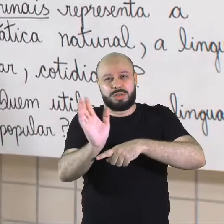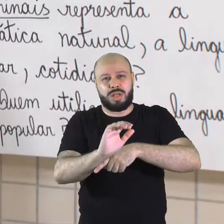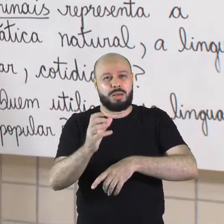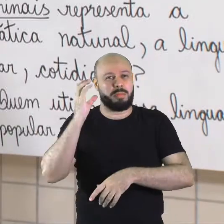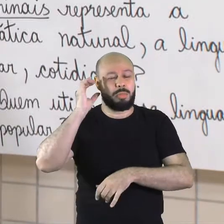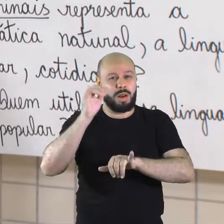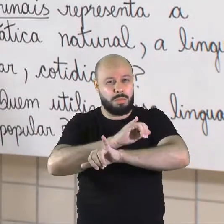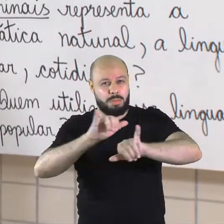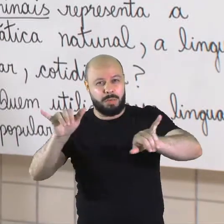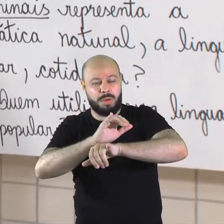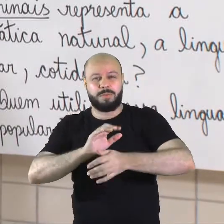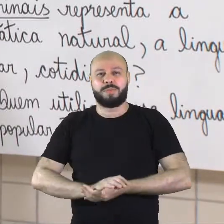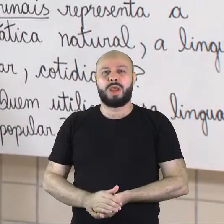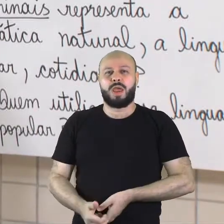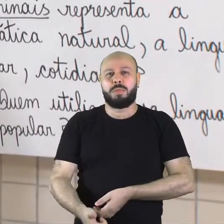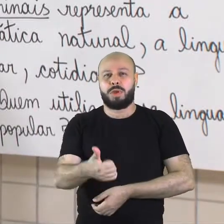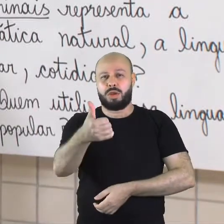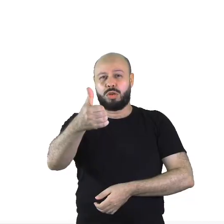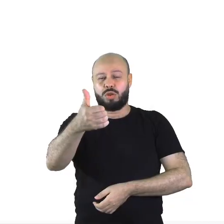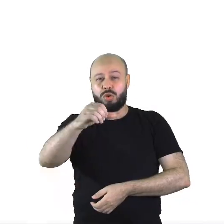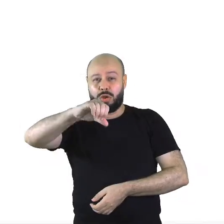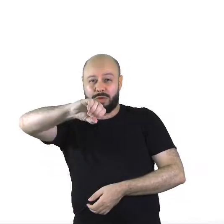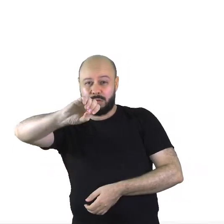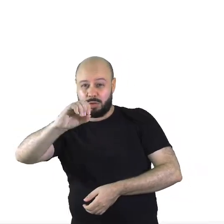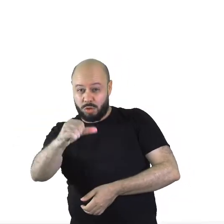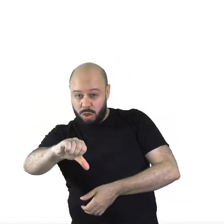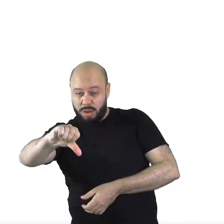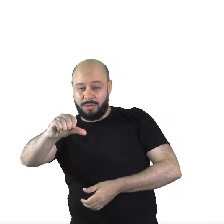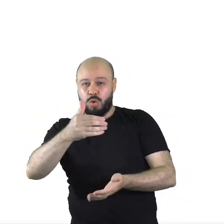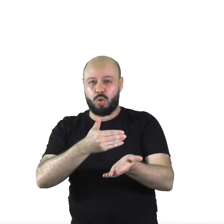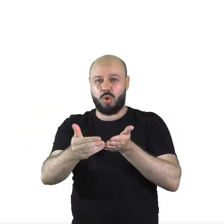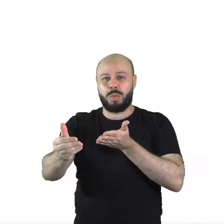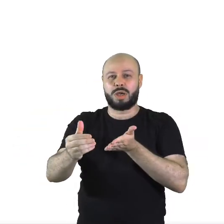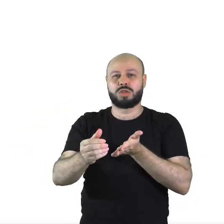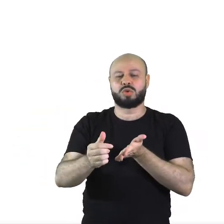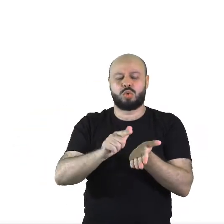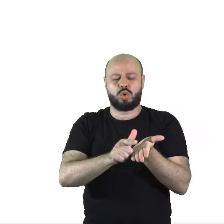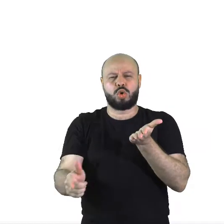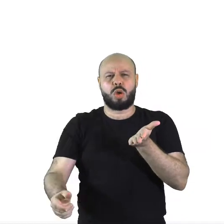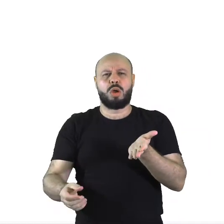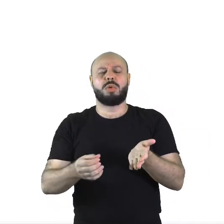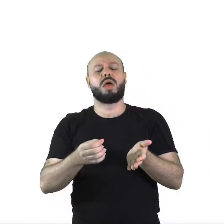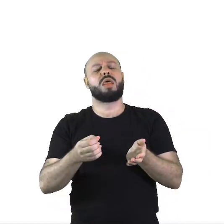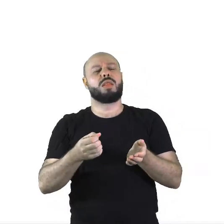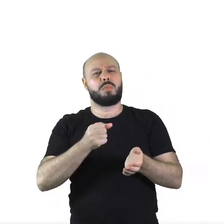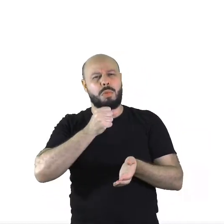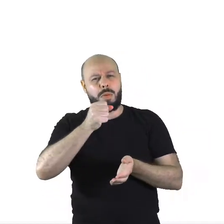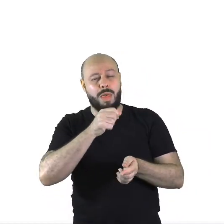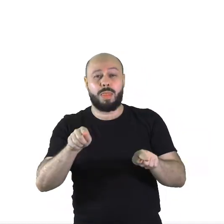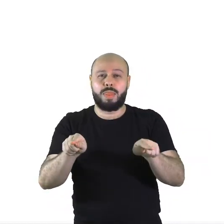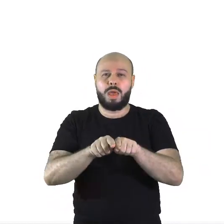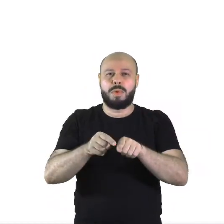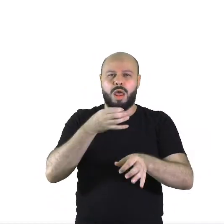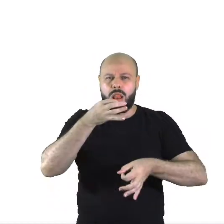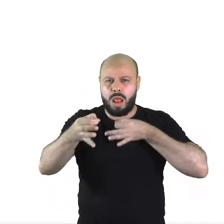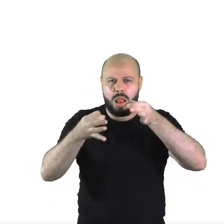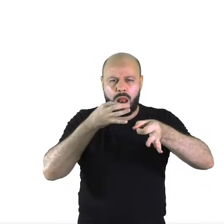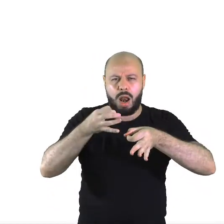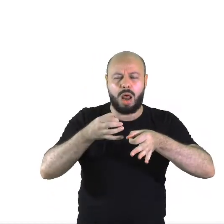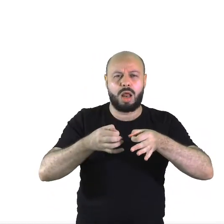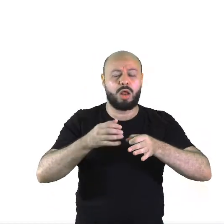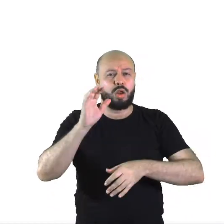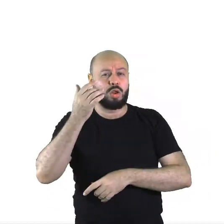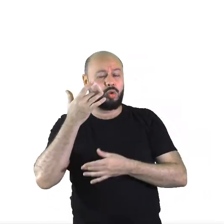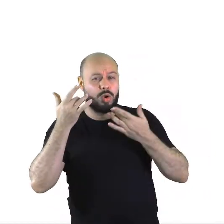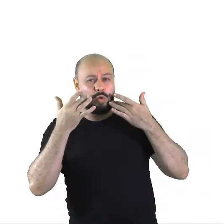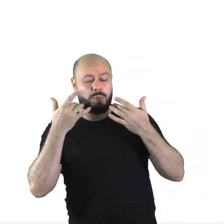também, em 1909, ele iniciou essa carreira no jornalismo e crítico teatral. Além de poeta, ele também é jornalista